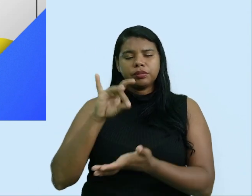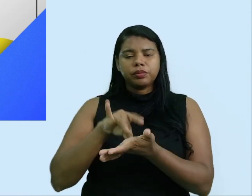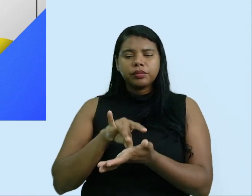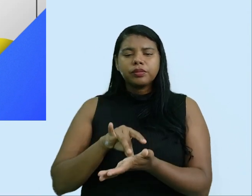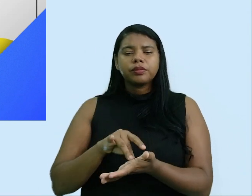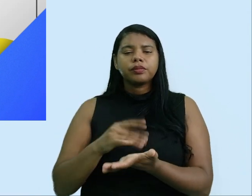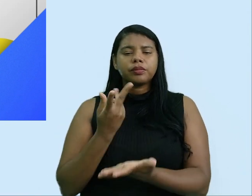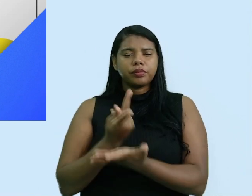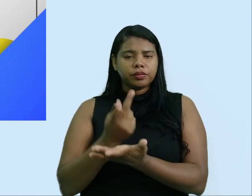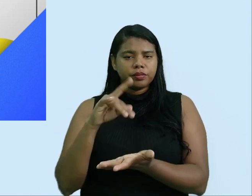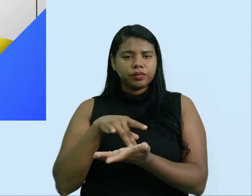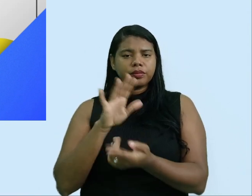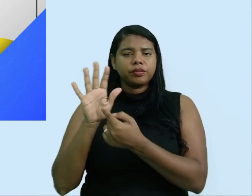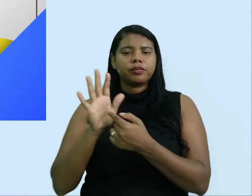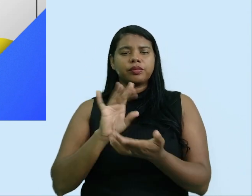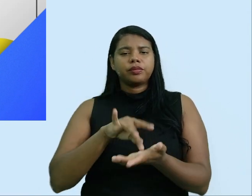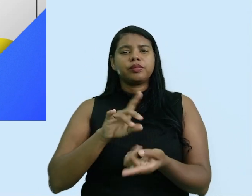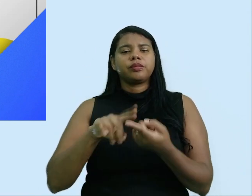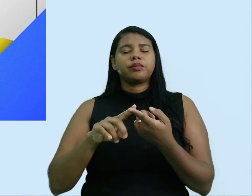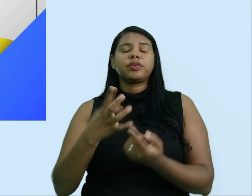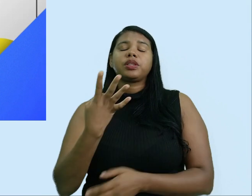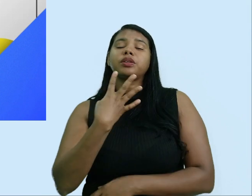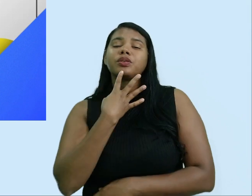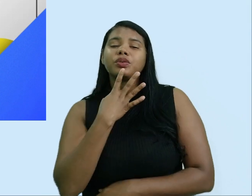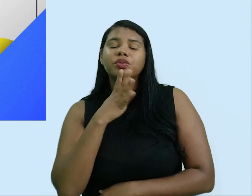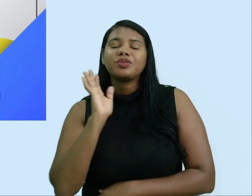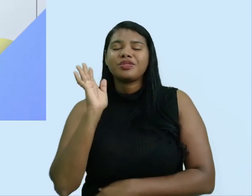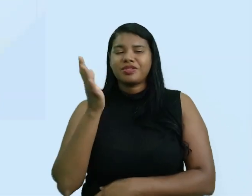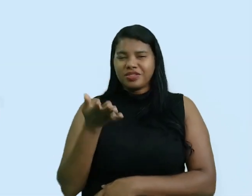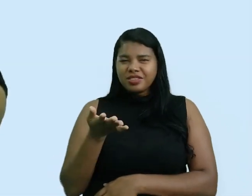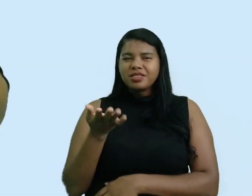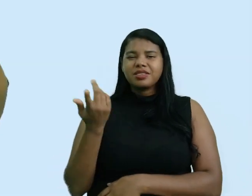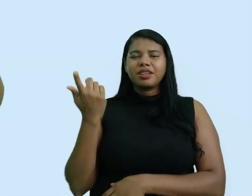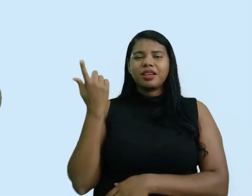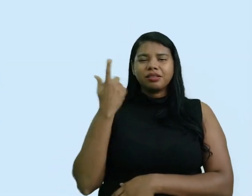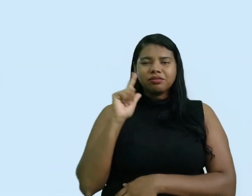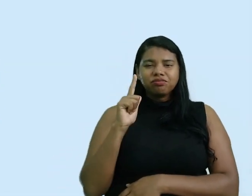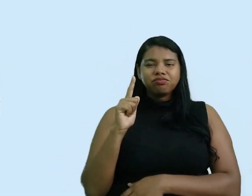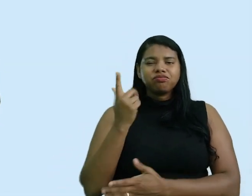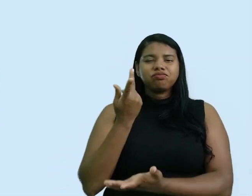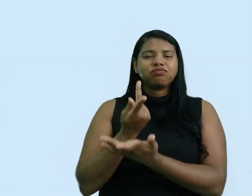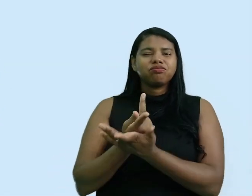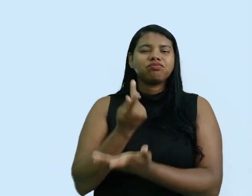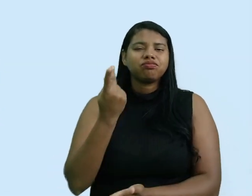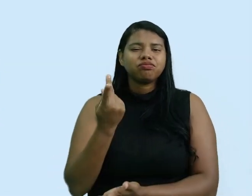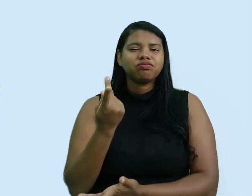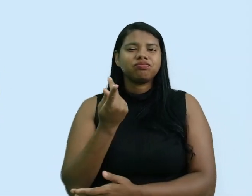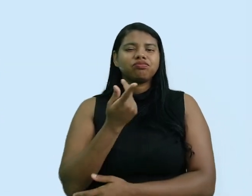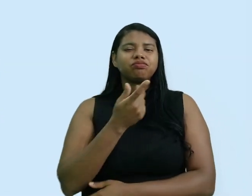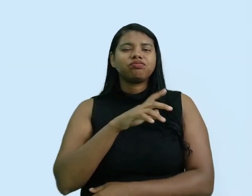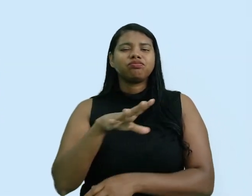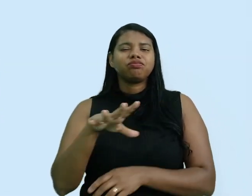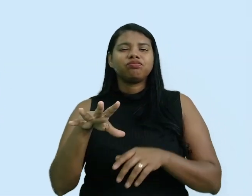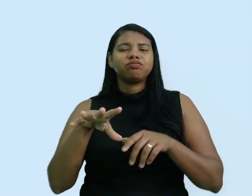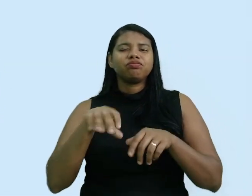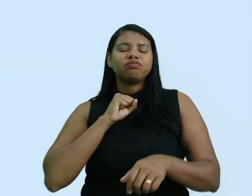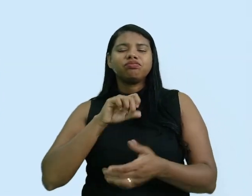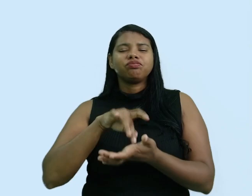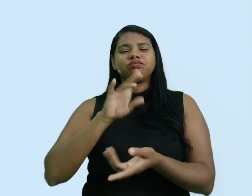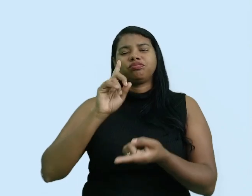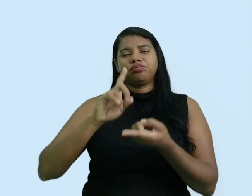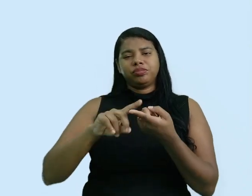entrar em ação, não é verdade? Se eu conheço a atividade, eu tenho condições de agir, né? De adotar